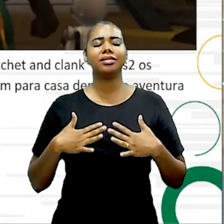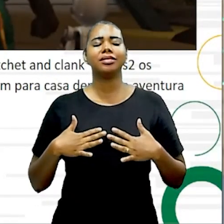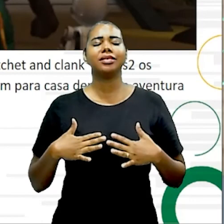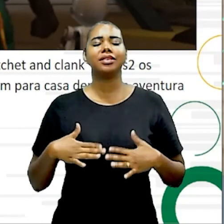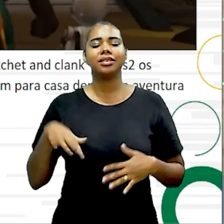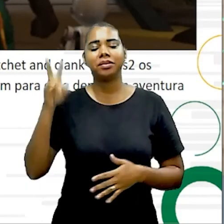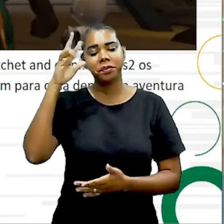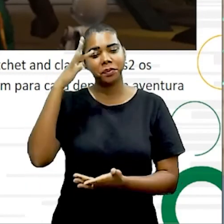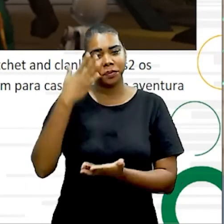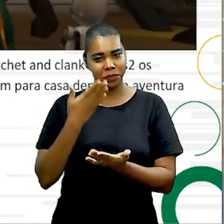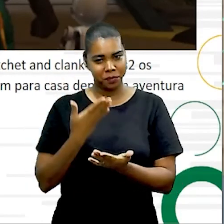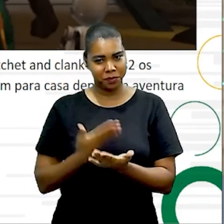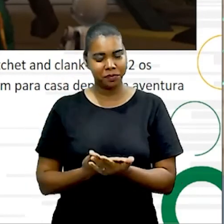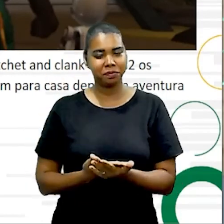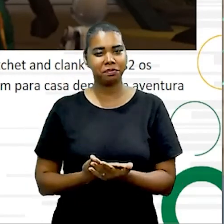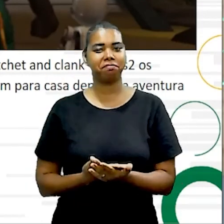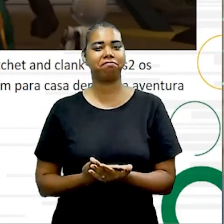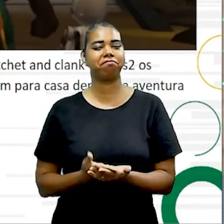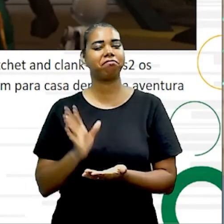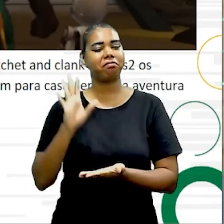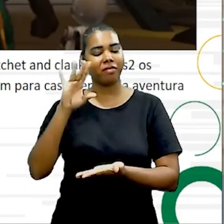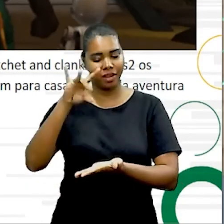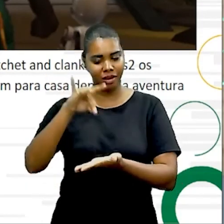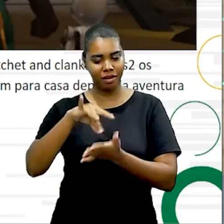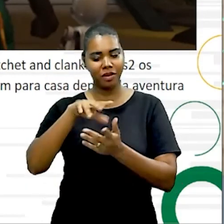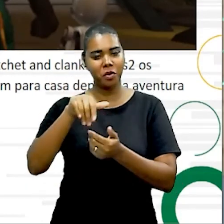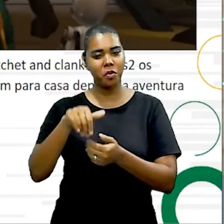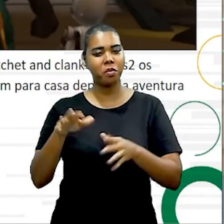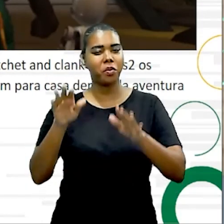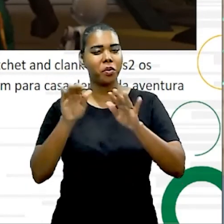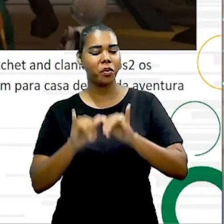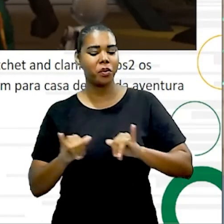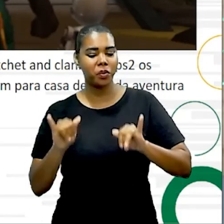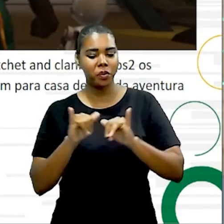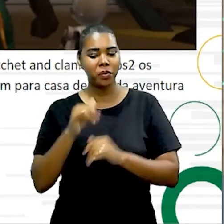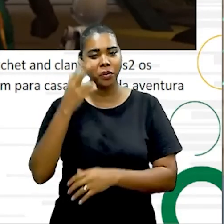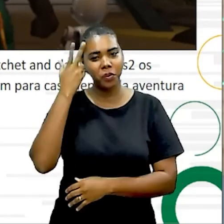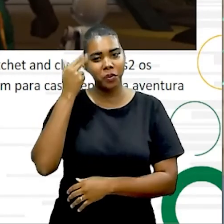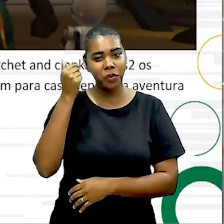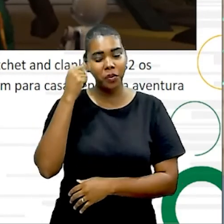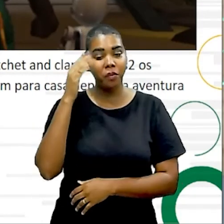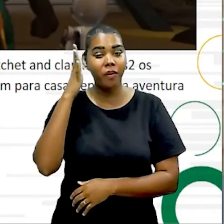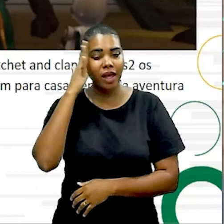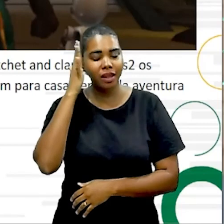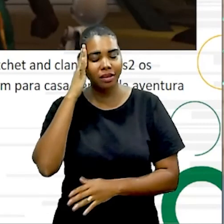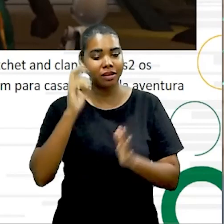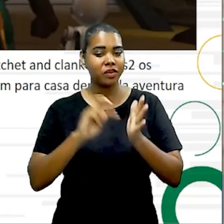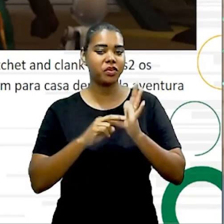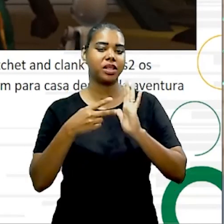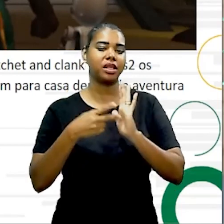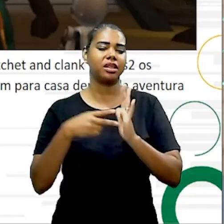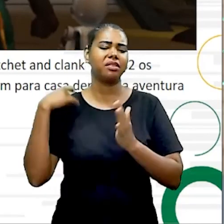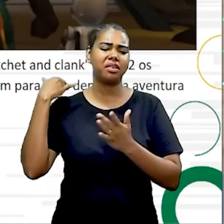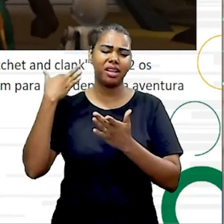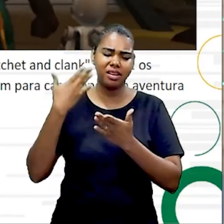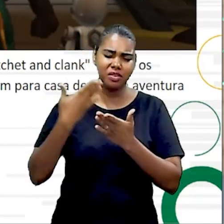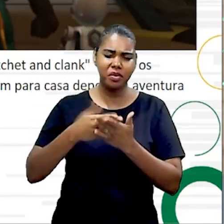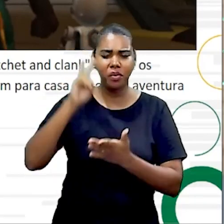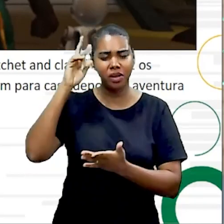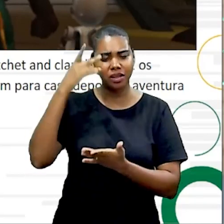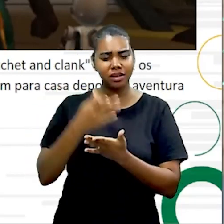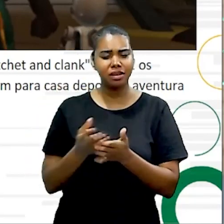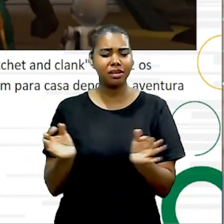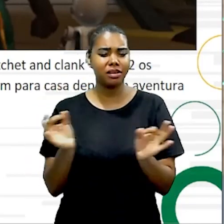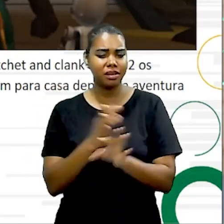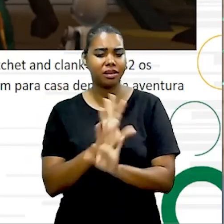história que o herói oficialmente retorna ao mundo comum. Isso permite que o público entenda o significado da jornada e traz a sensação de conclusão